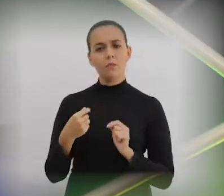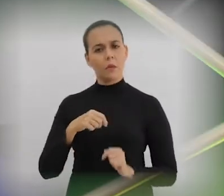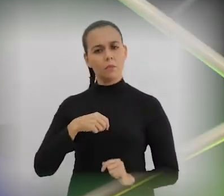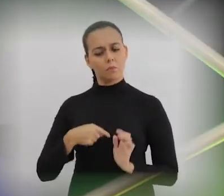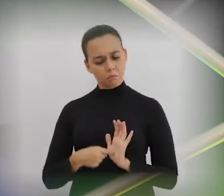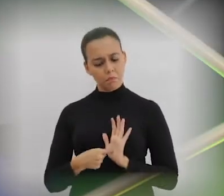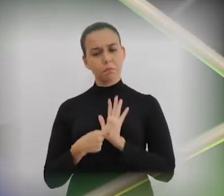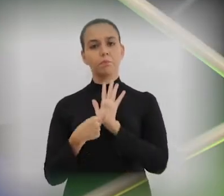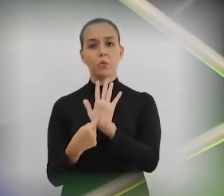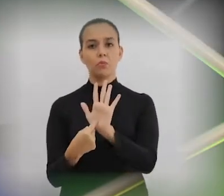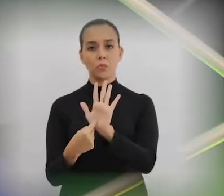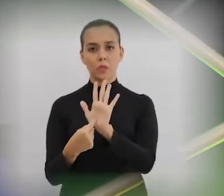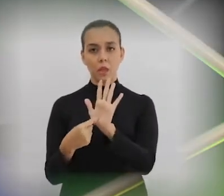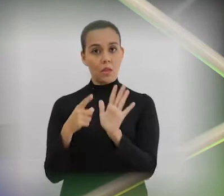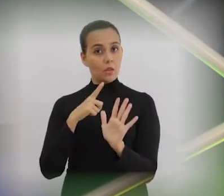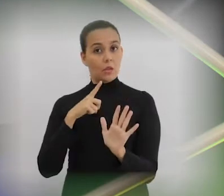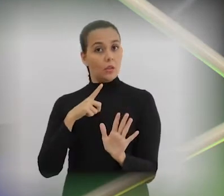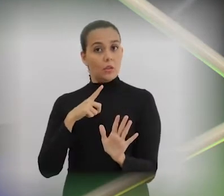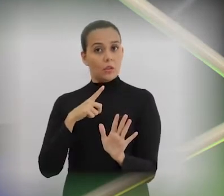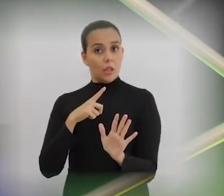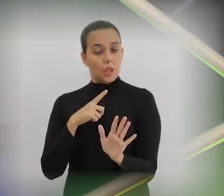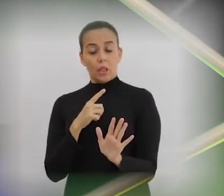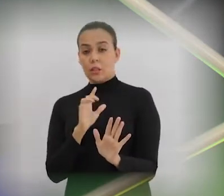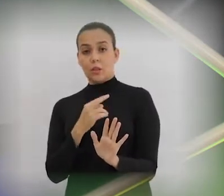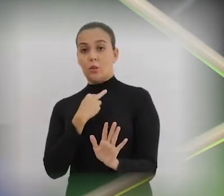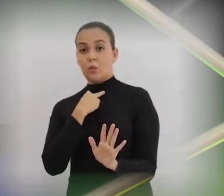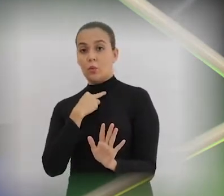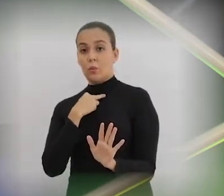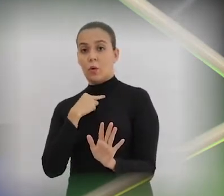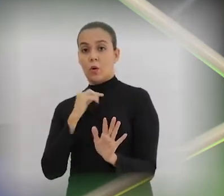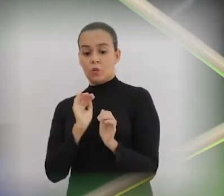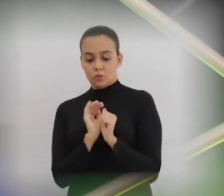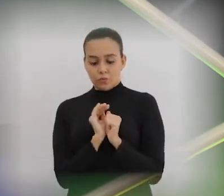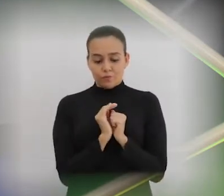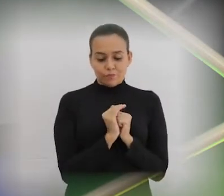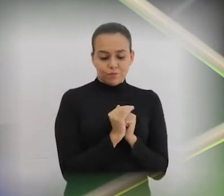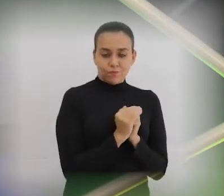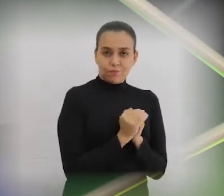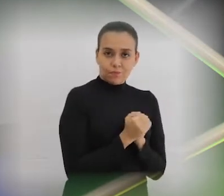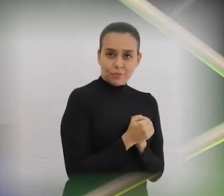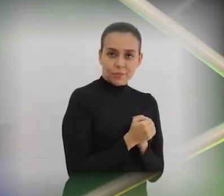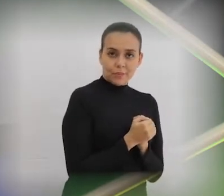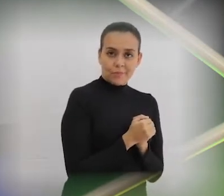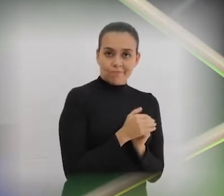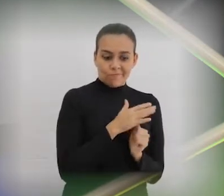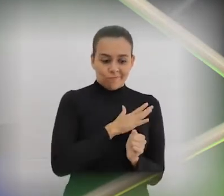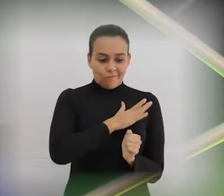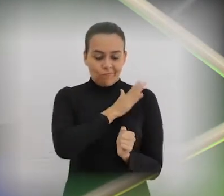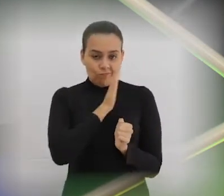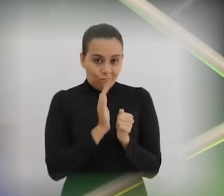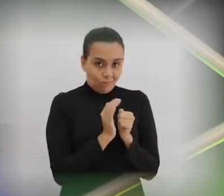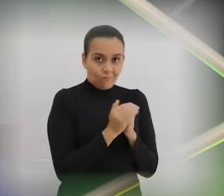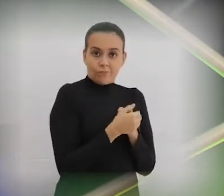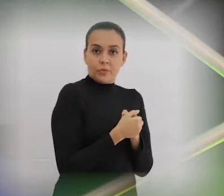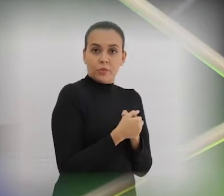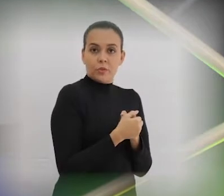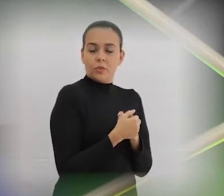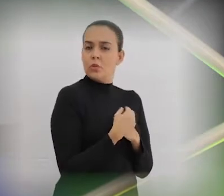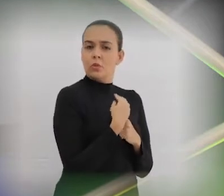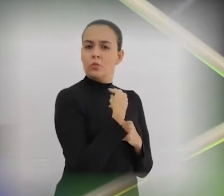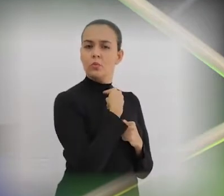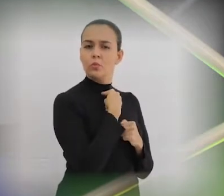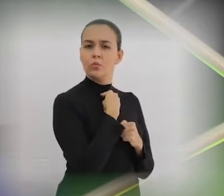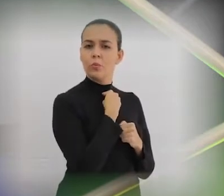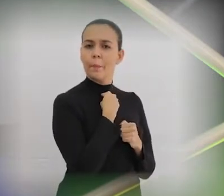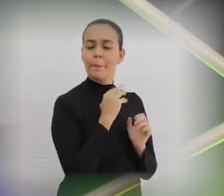ser vítima da clausura identitária, de ficar aprisionado naquilo. E não pode se deixar interpelar ou ser